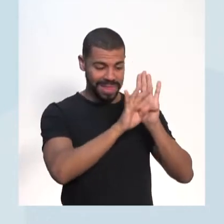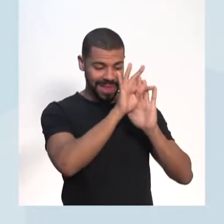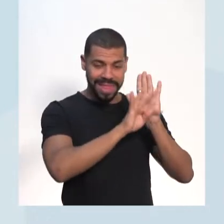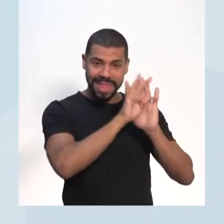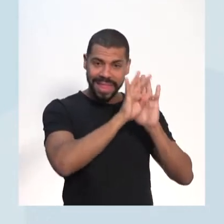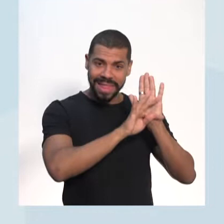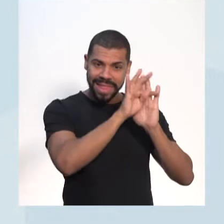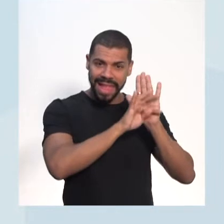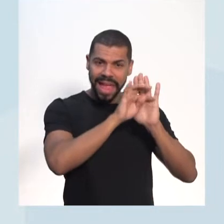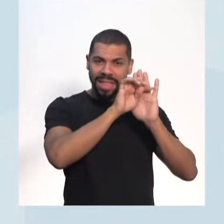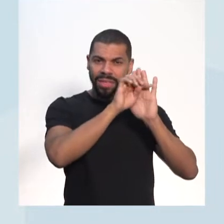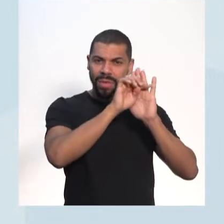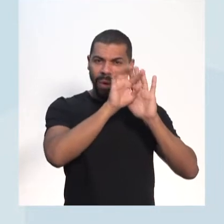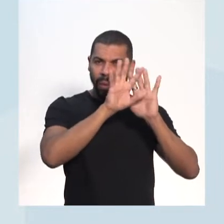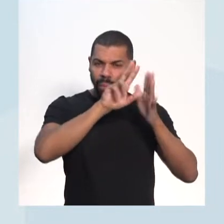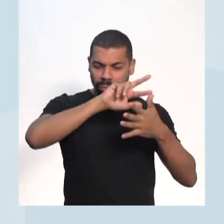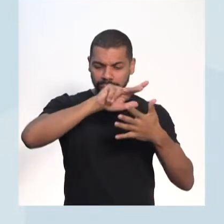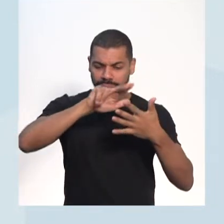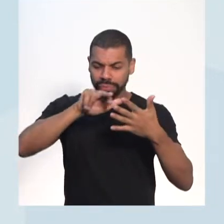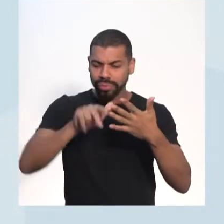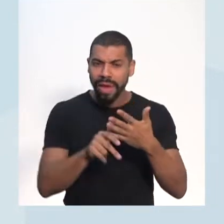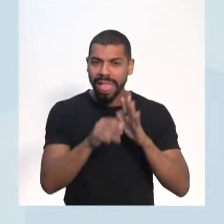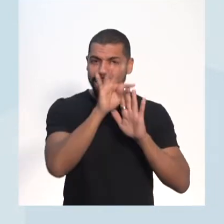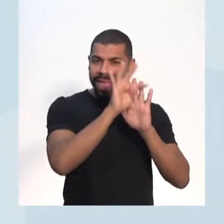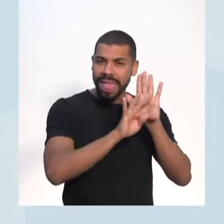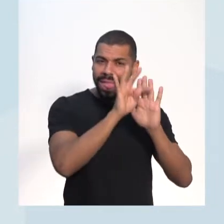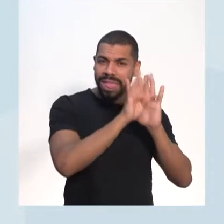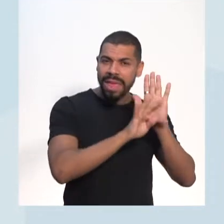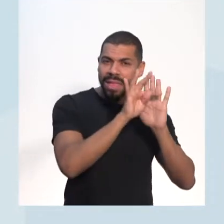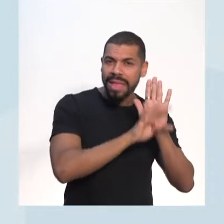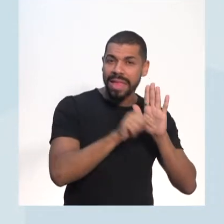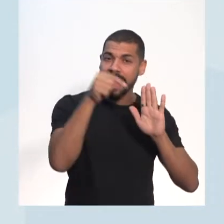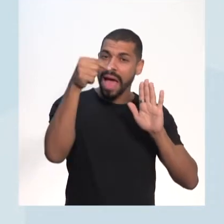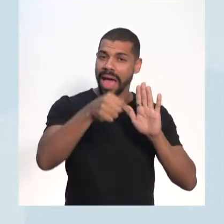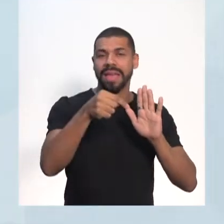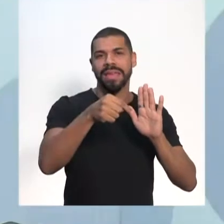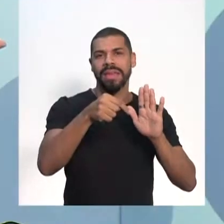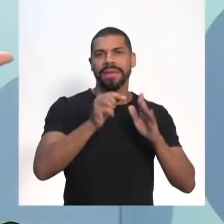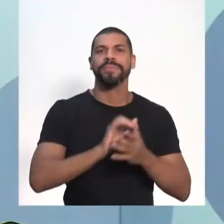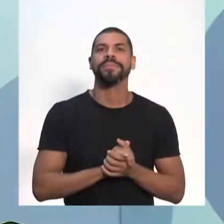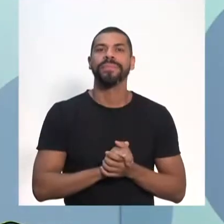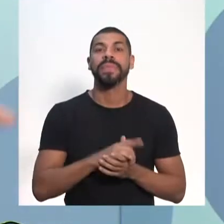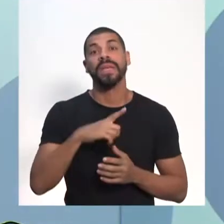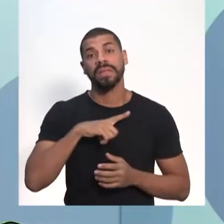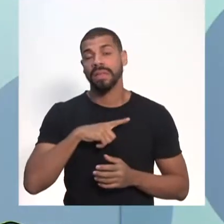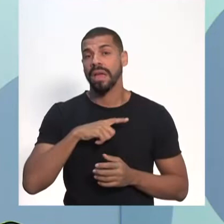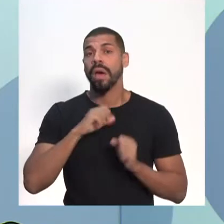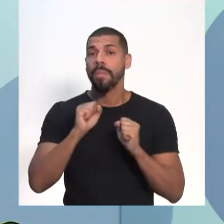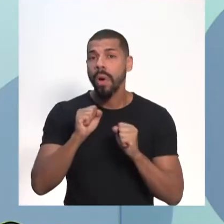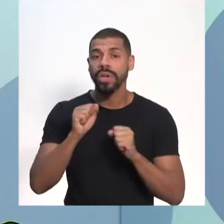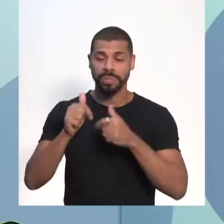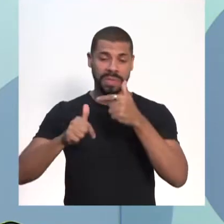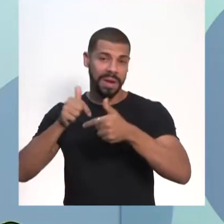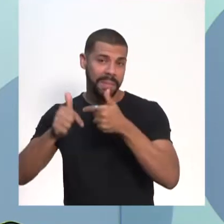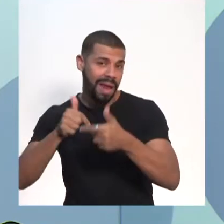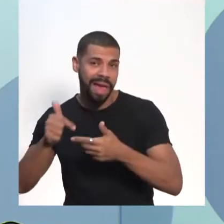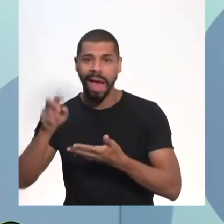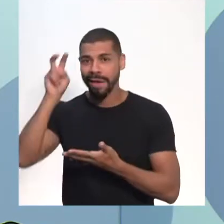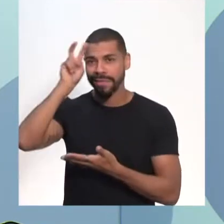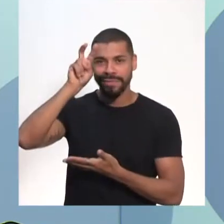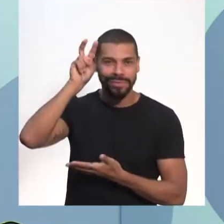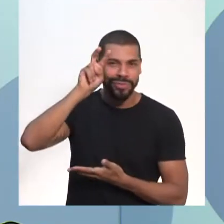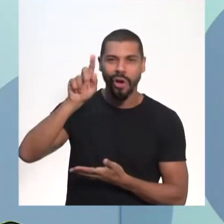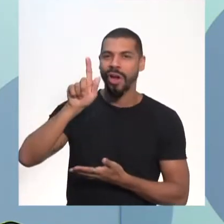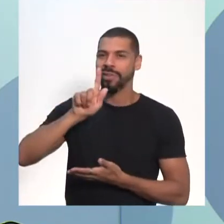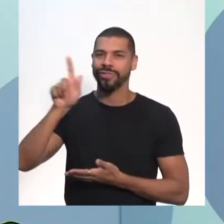textuais. Se eu estou dizendo que é de diferentes gêneros textuais, essa habilidade ela vai servir tanto para eu trabalhar história,